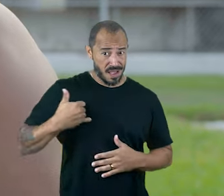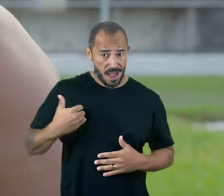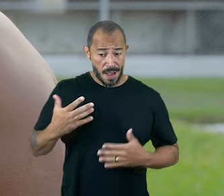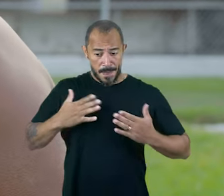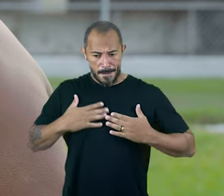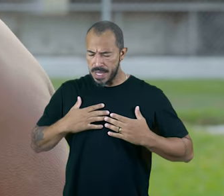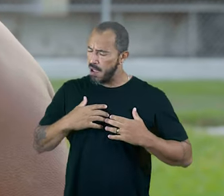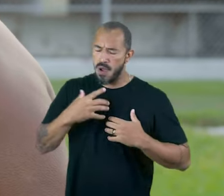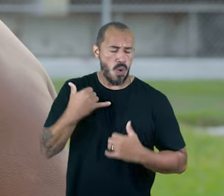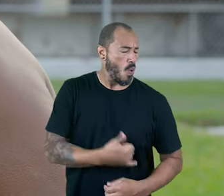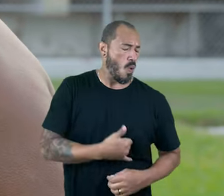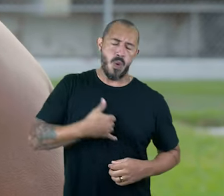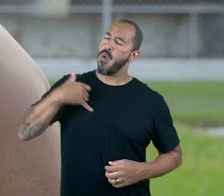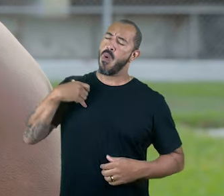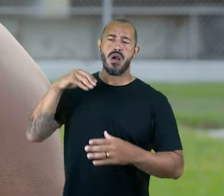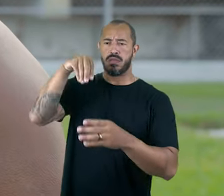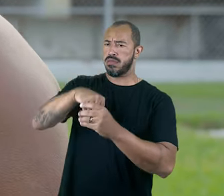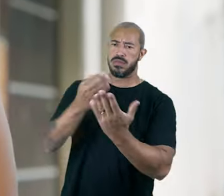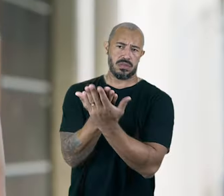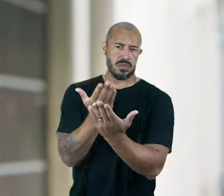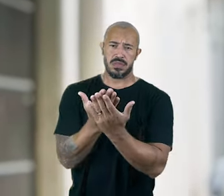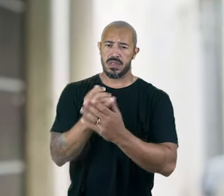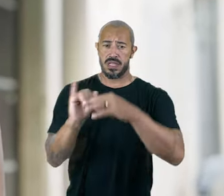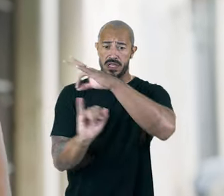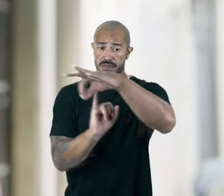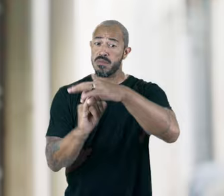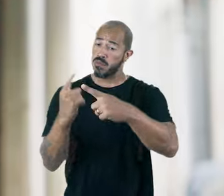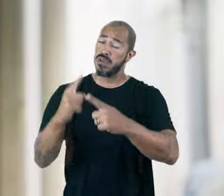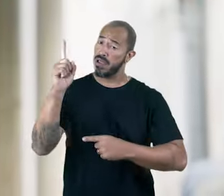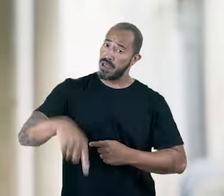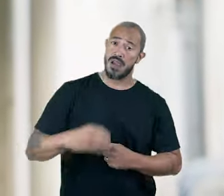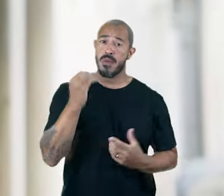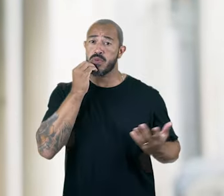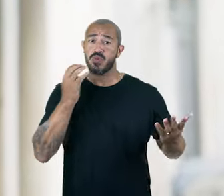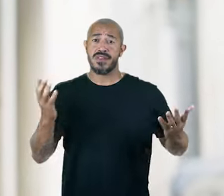né, para mim é uma grande honra estar dentro do IFES, porque é uma oportunidade.